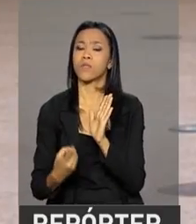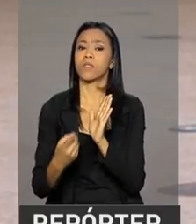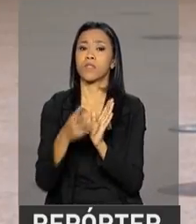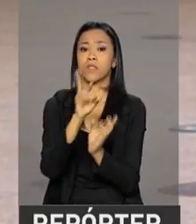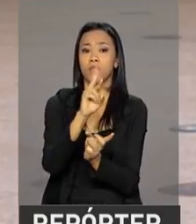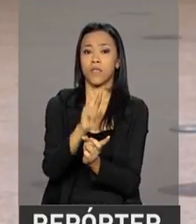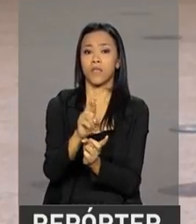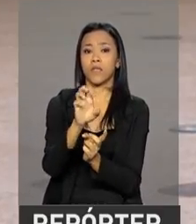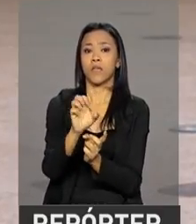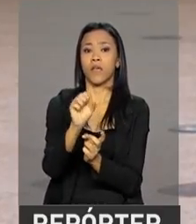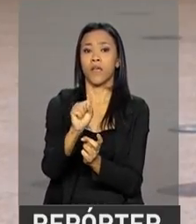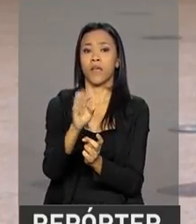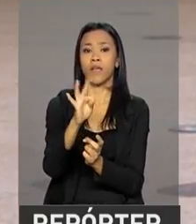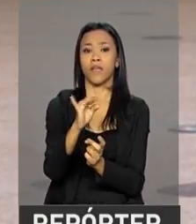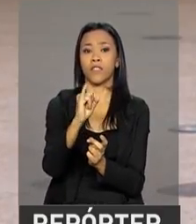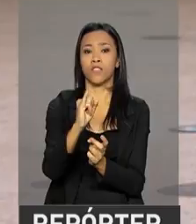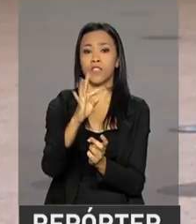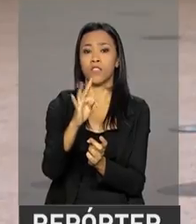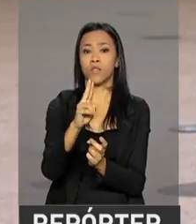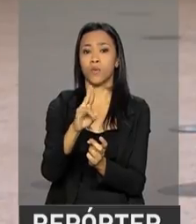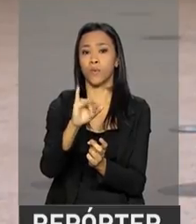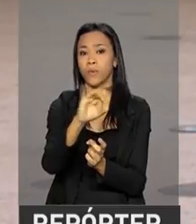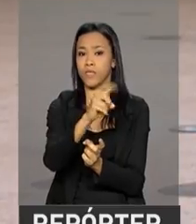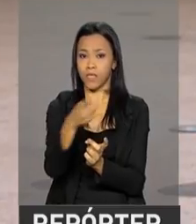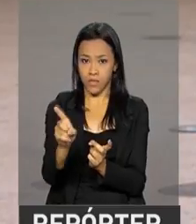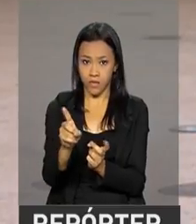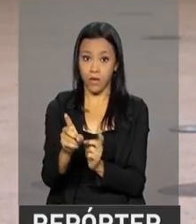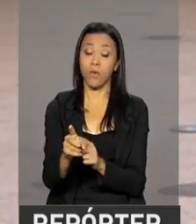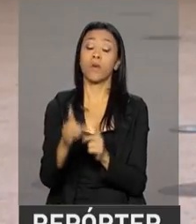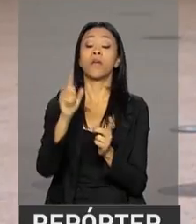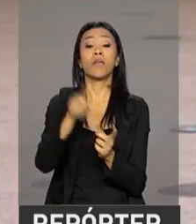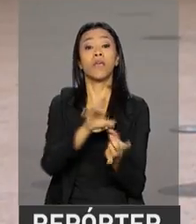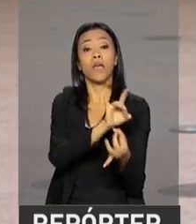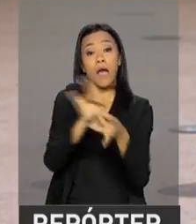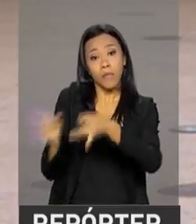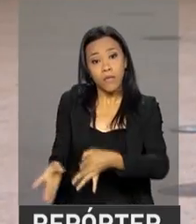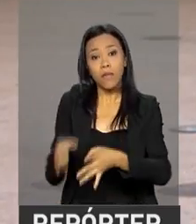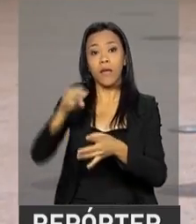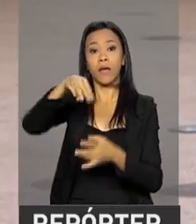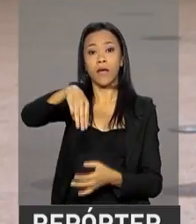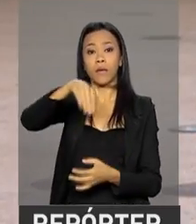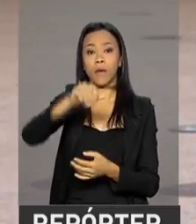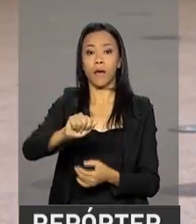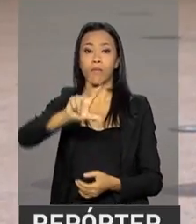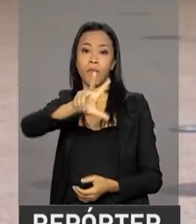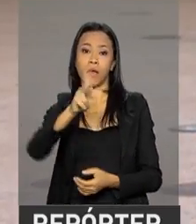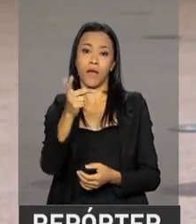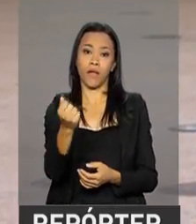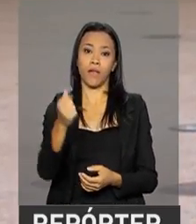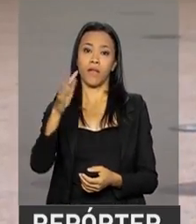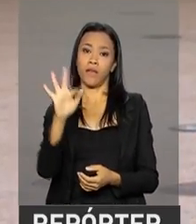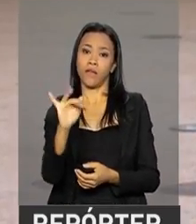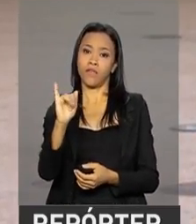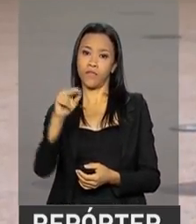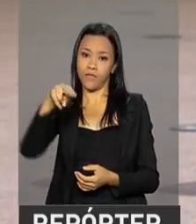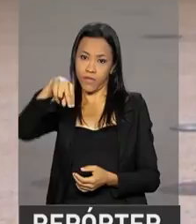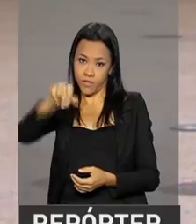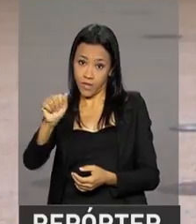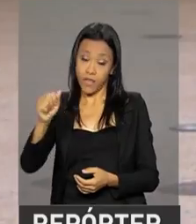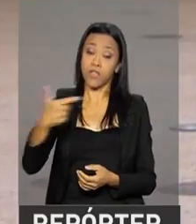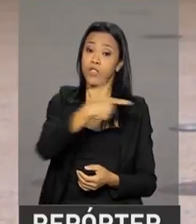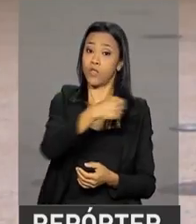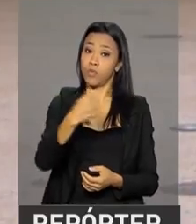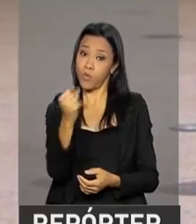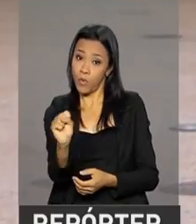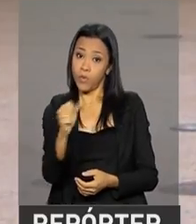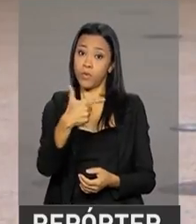restituições residuais de declarações que deixaram a malha fina de exercícios anteriores, de 2008 a 2016, por